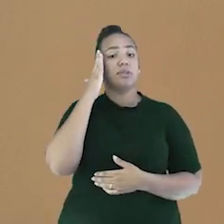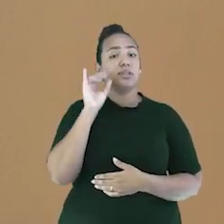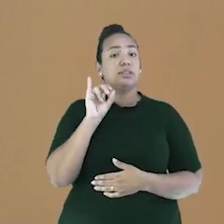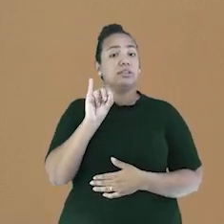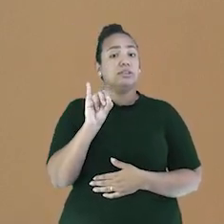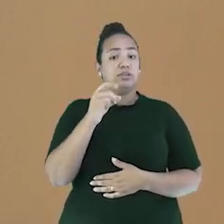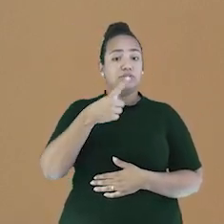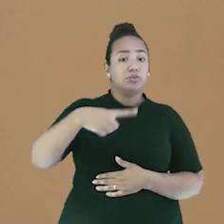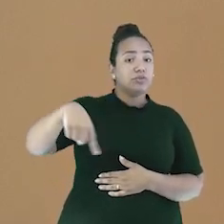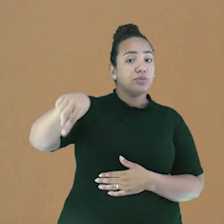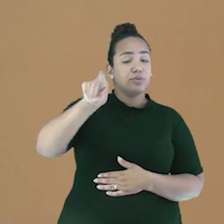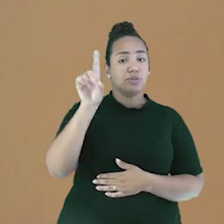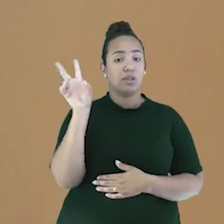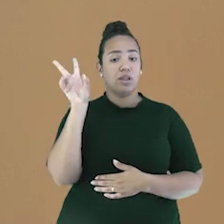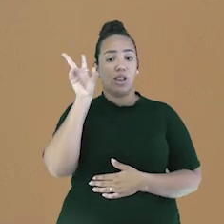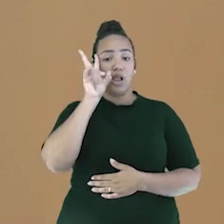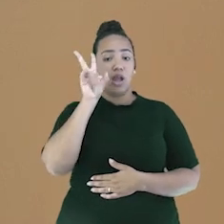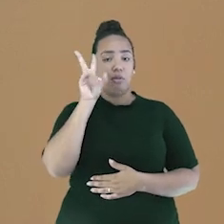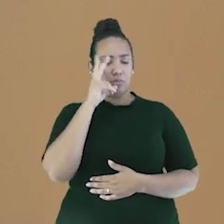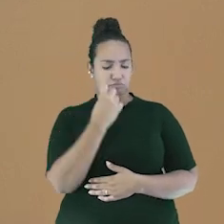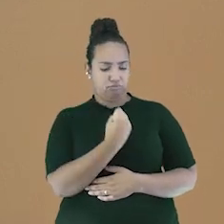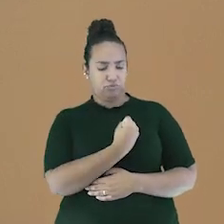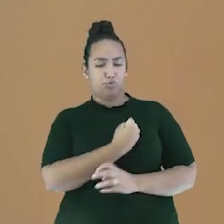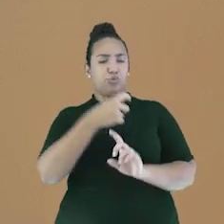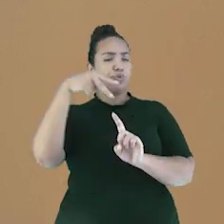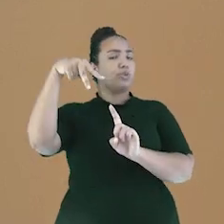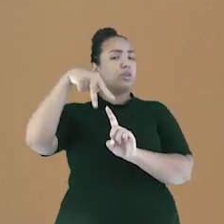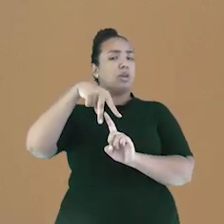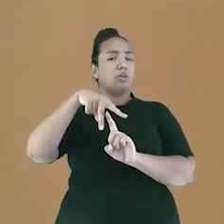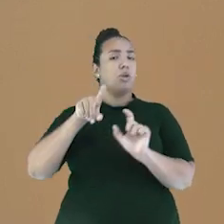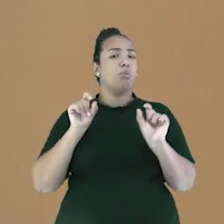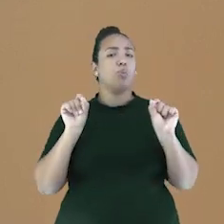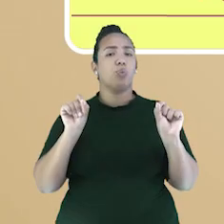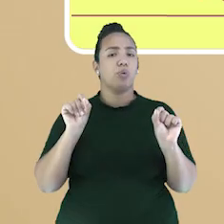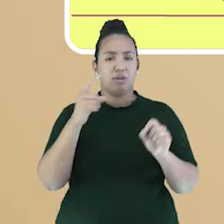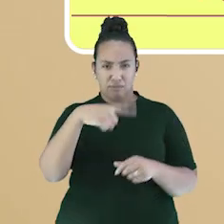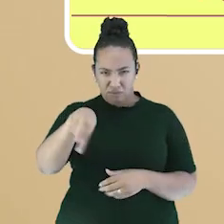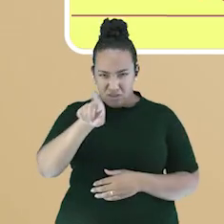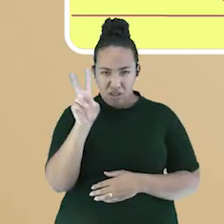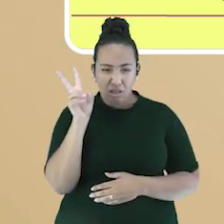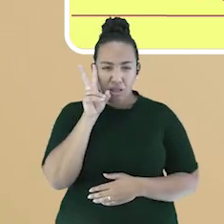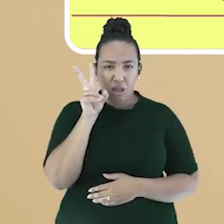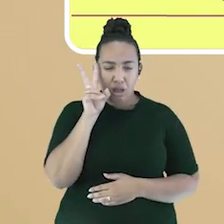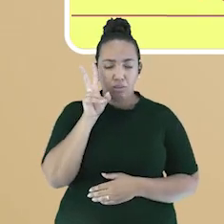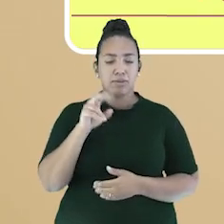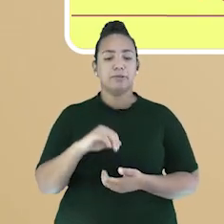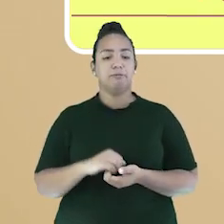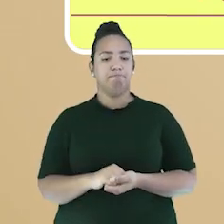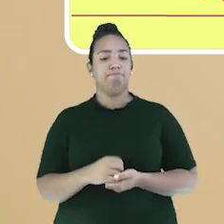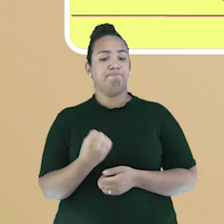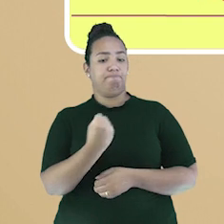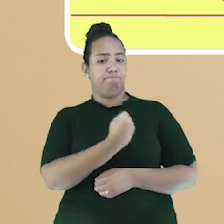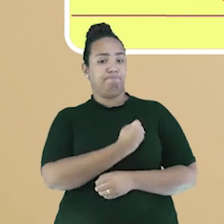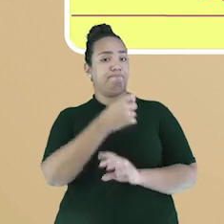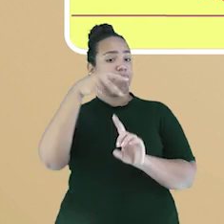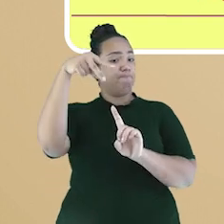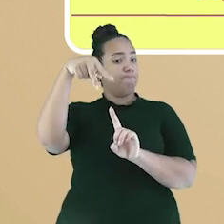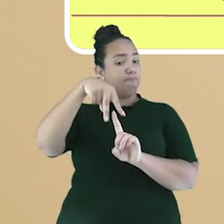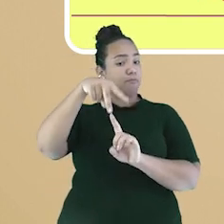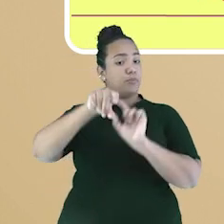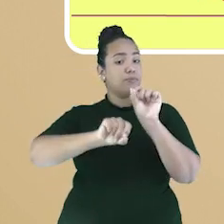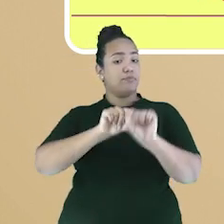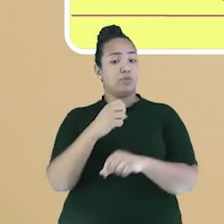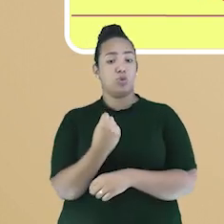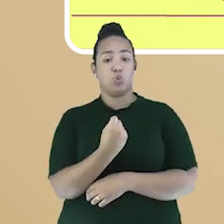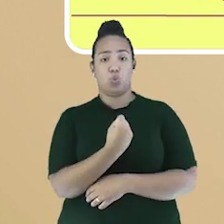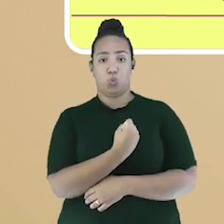se lembra o que são números naturais Você se lembra os números naturais são aqueles números que